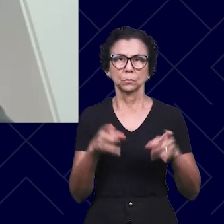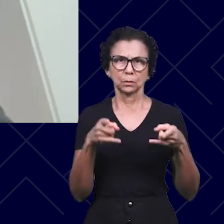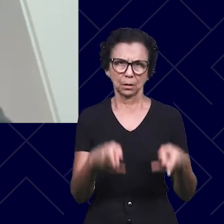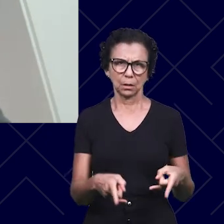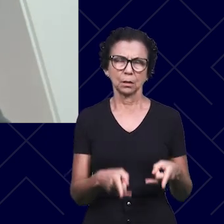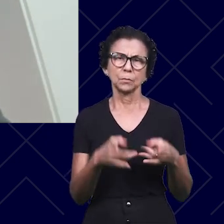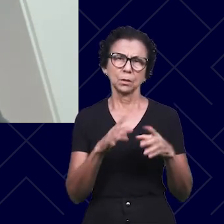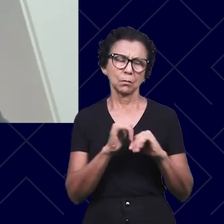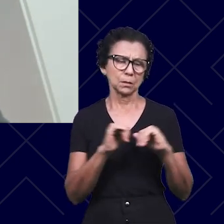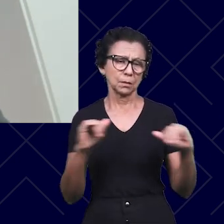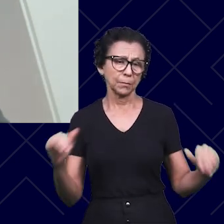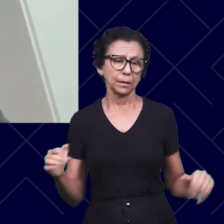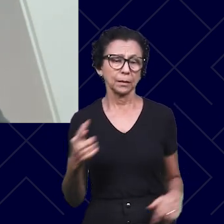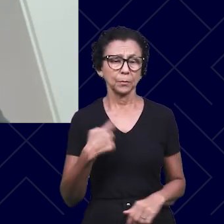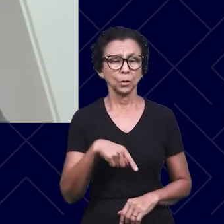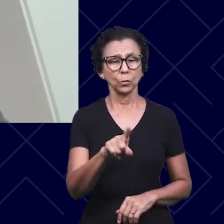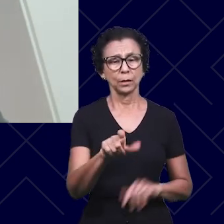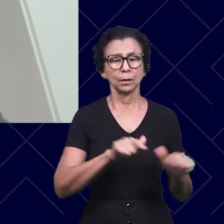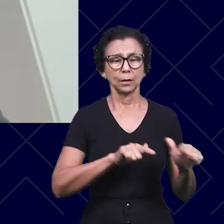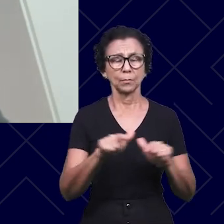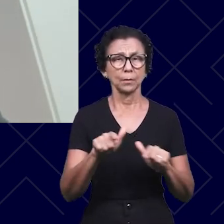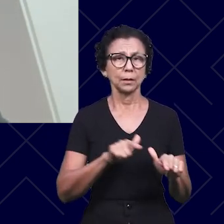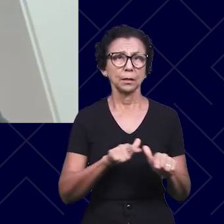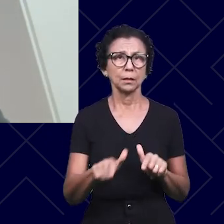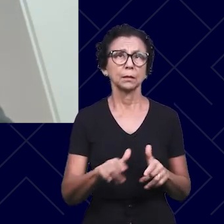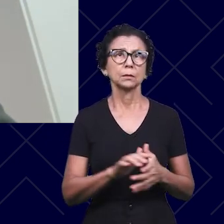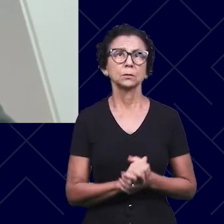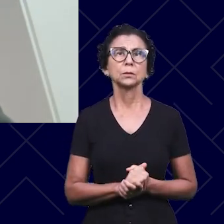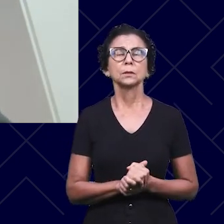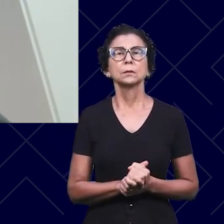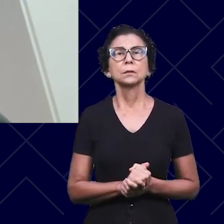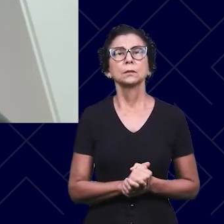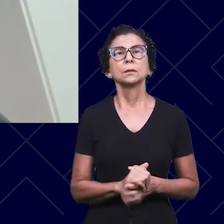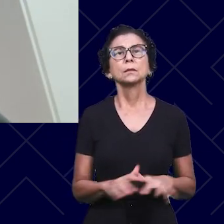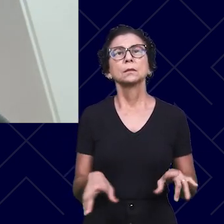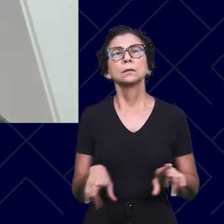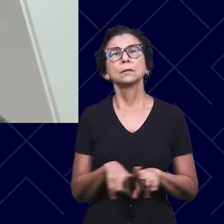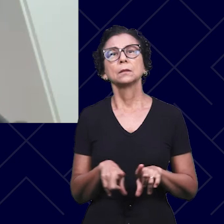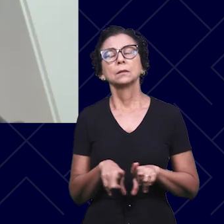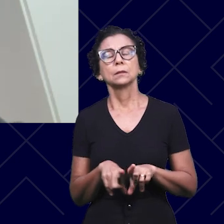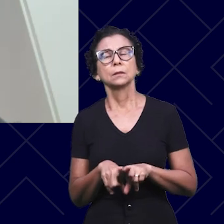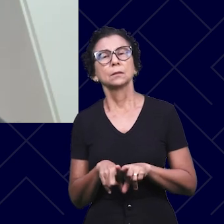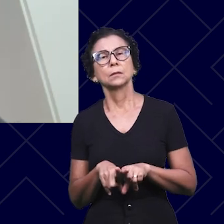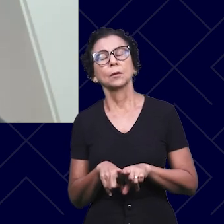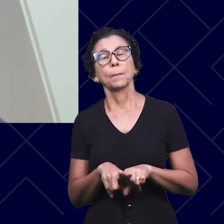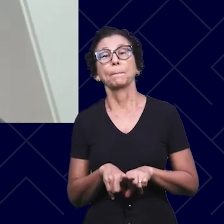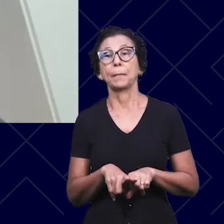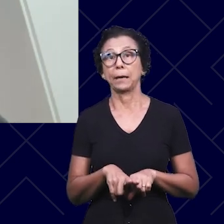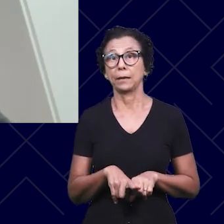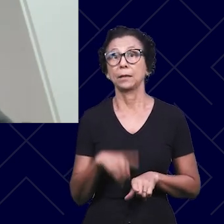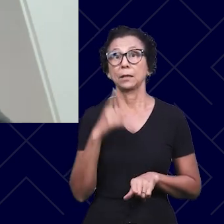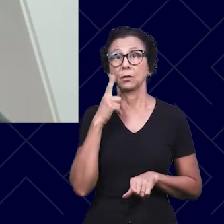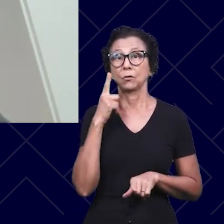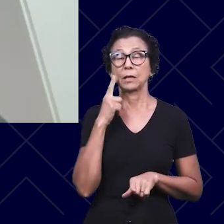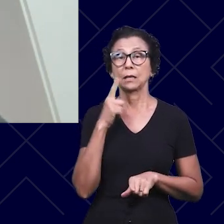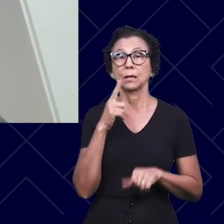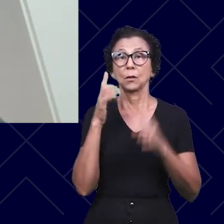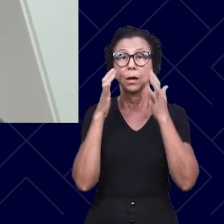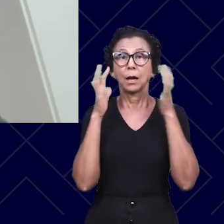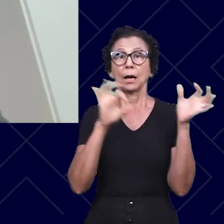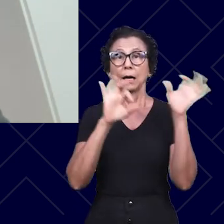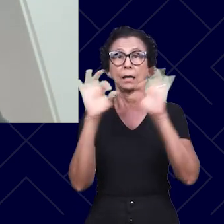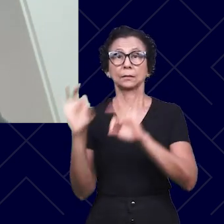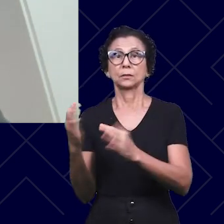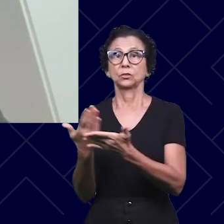mais atenção naquele material que eu estaria trabalhando, como também os vídeos, né, que eu estaria verificando, vendo, né, as aulas para